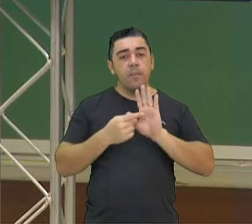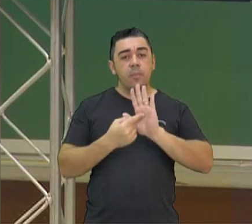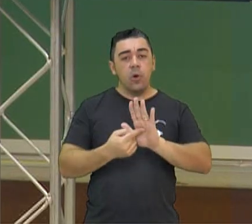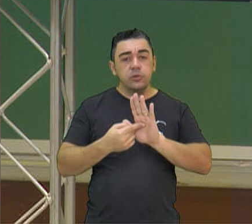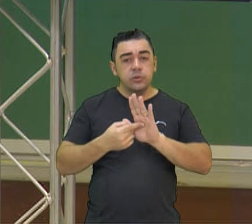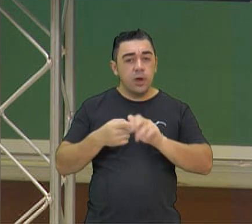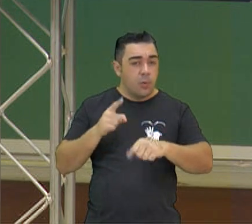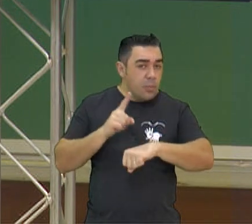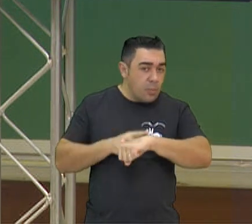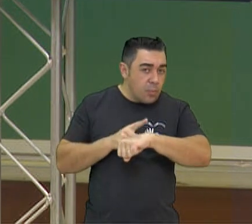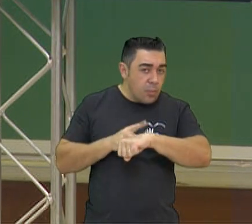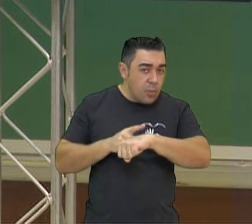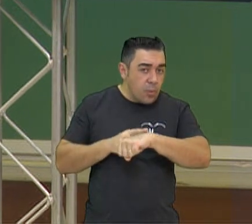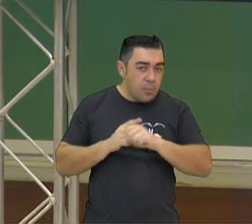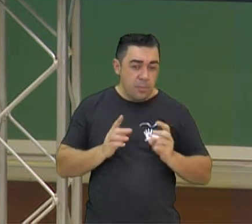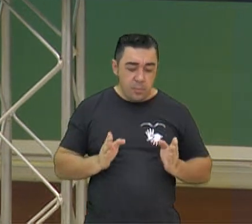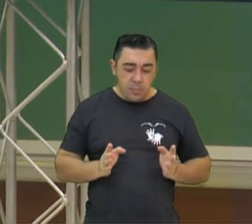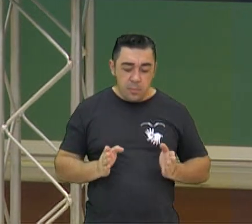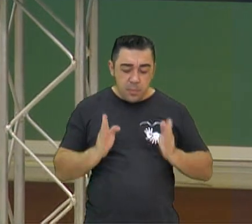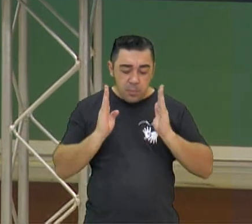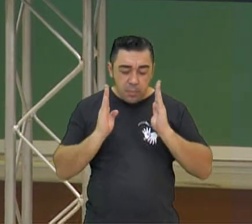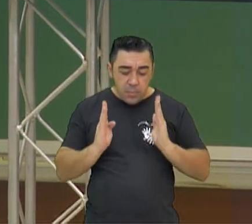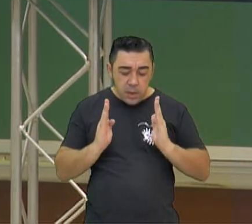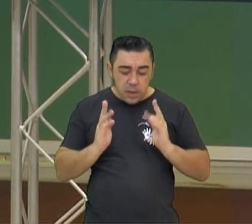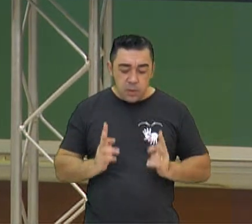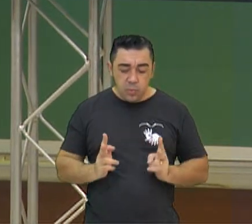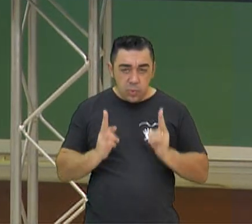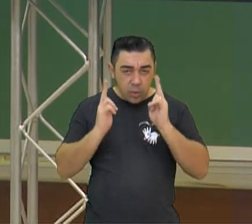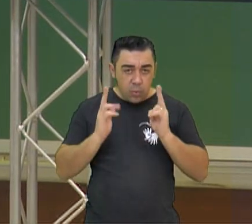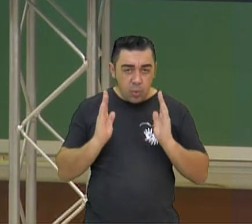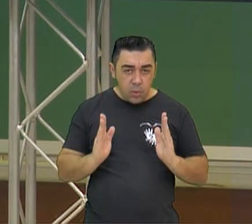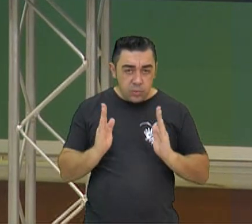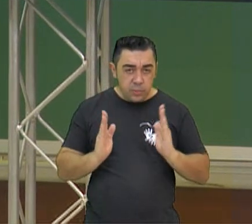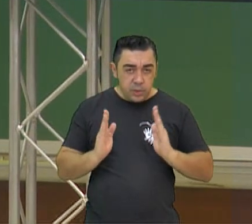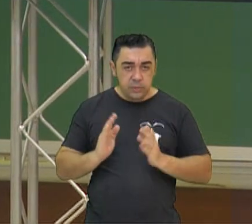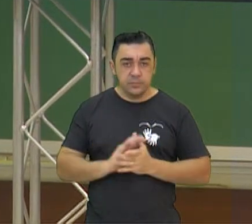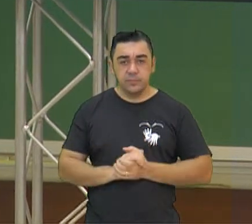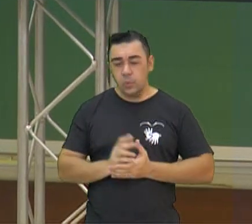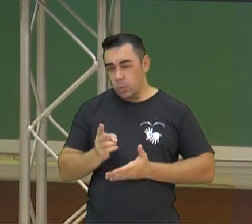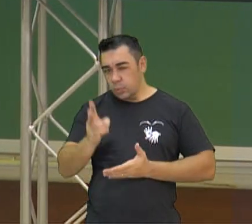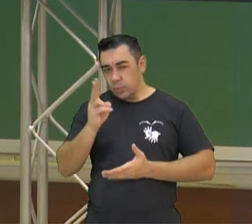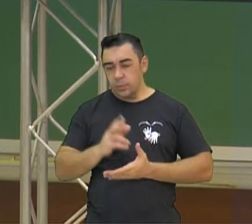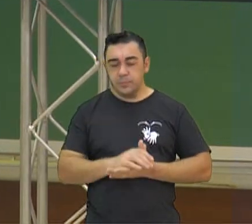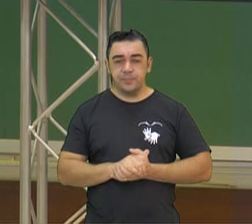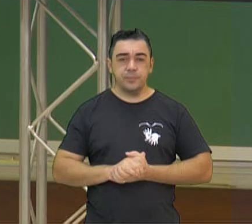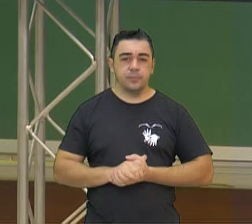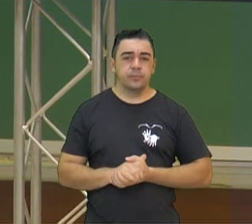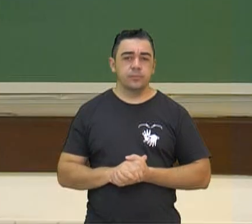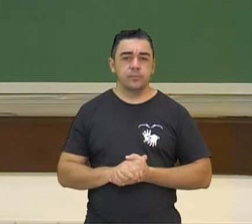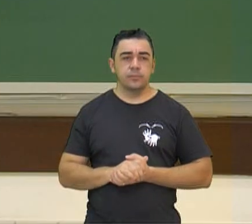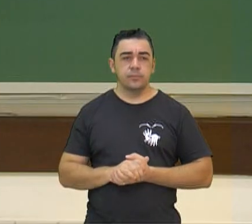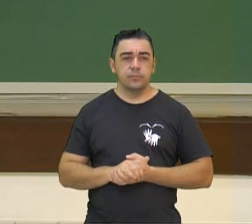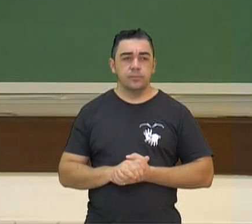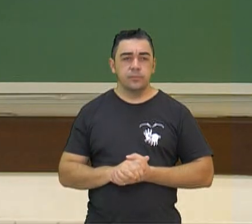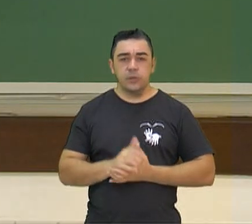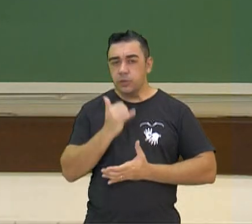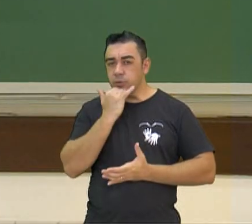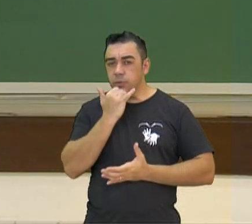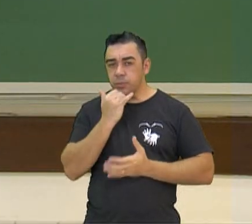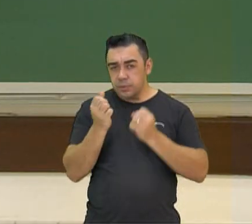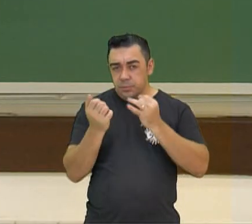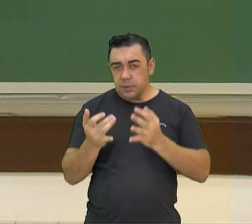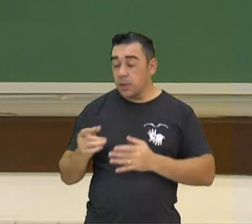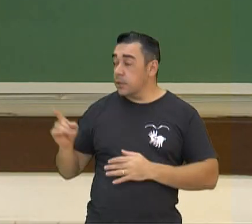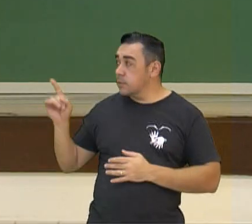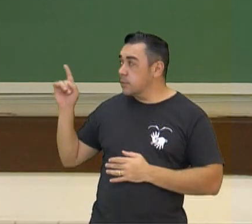momento. É apenas um retrato, certo? Então, sigamos. Olha só, desculpa, eu devia ter falado para